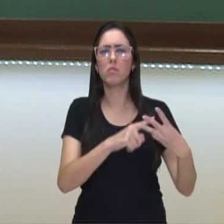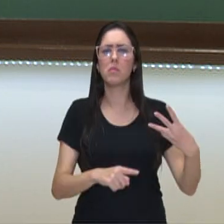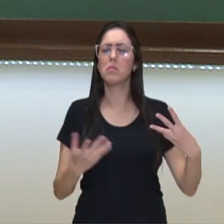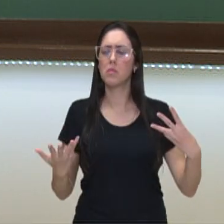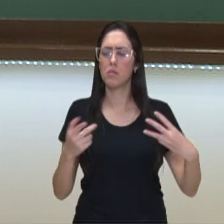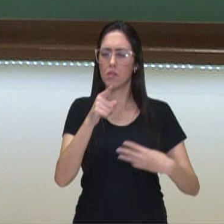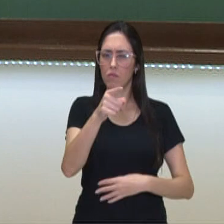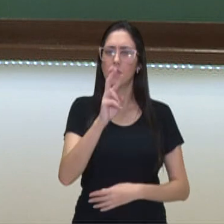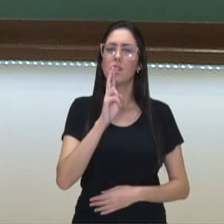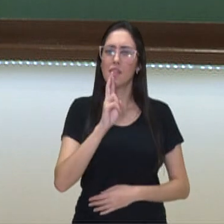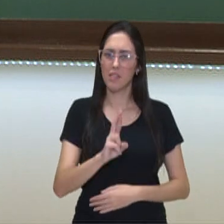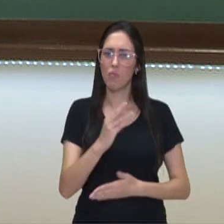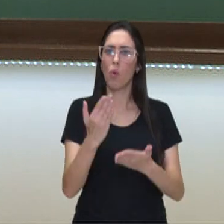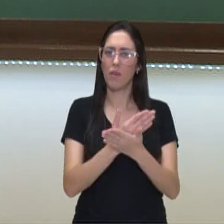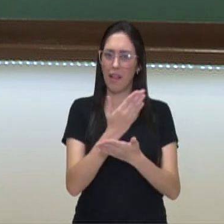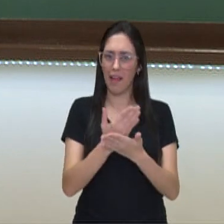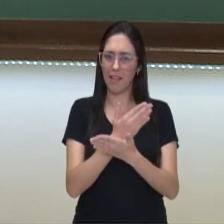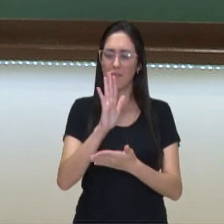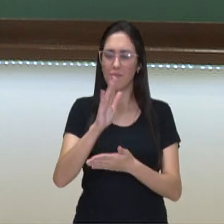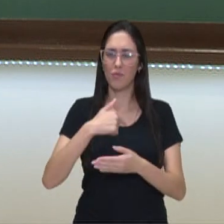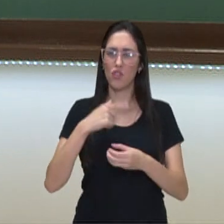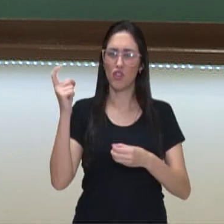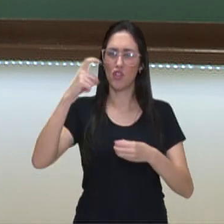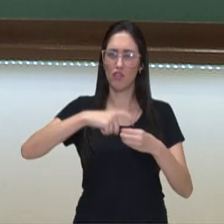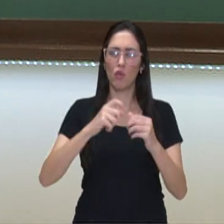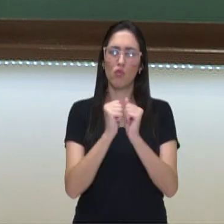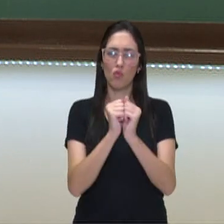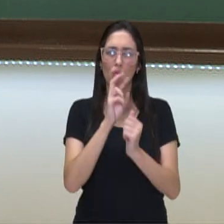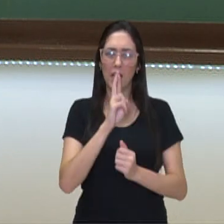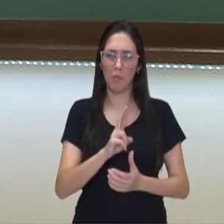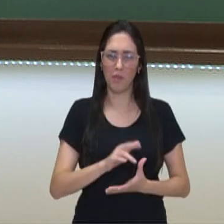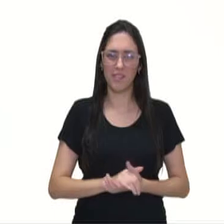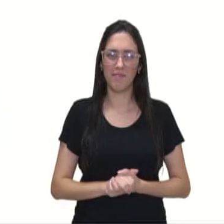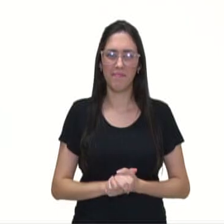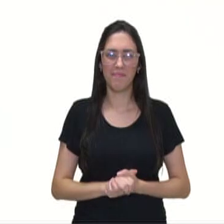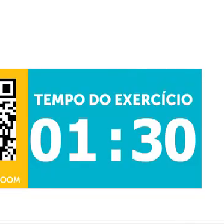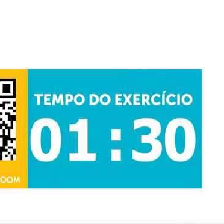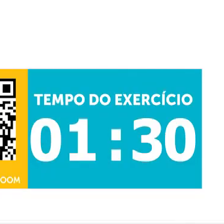Vocês vão responder aí no caderno e eu já volto para a gente conferir a resposta.